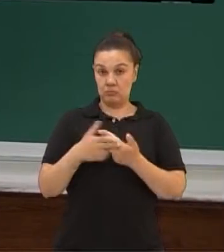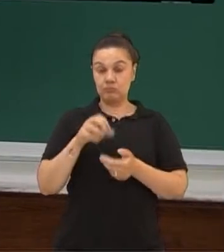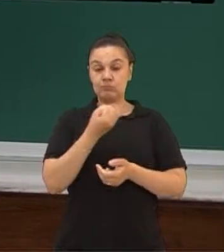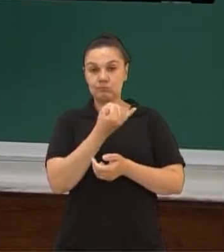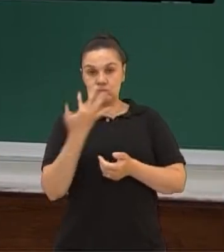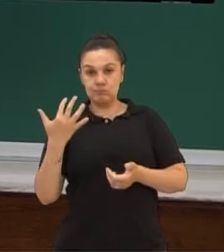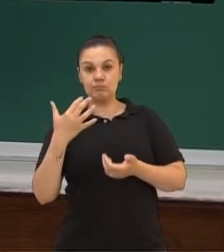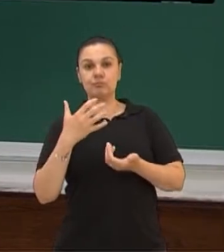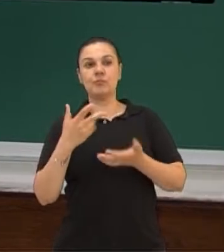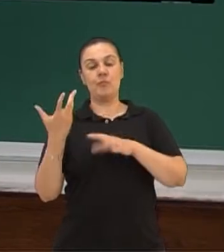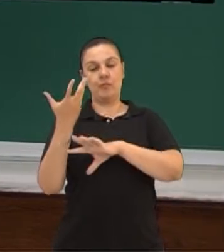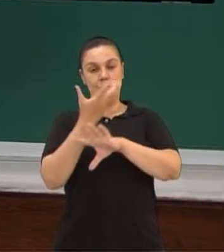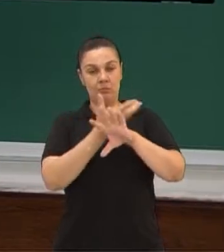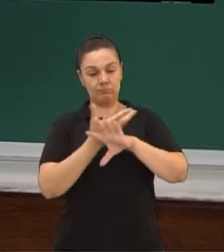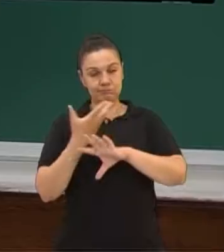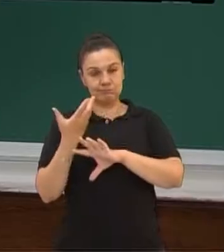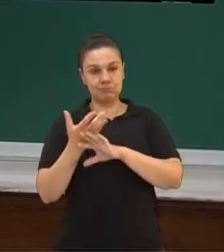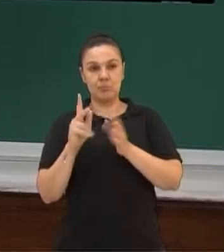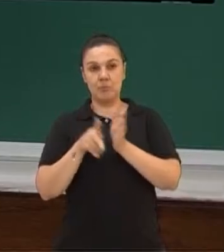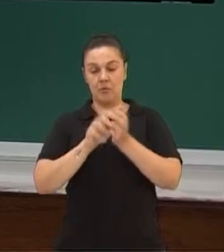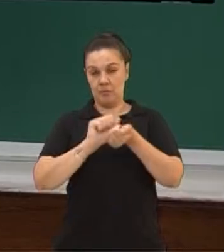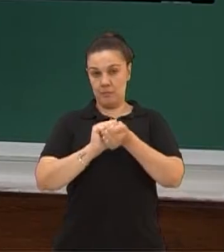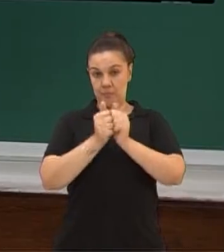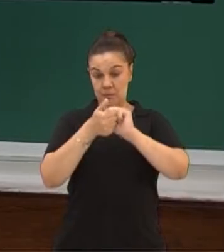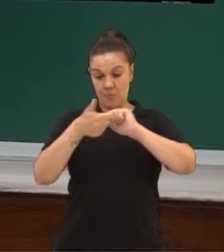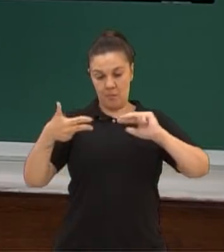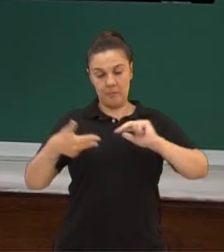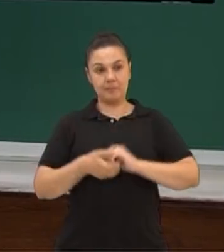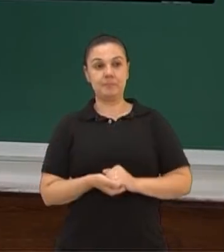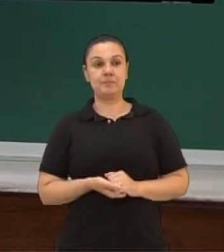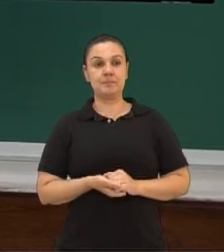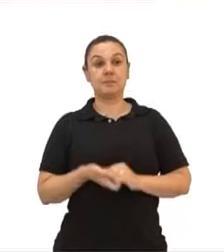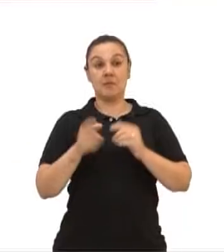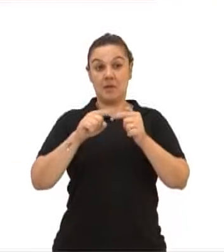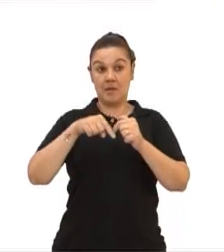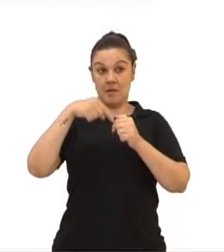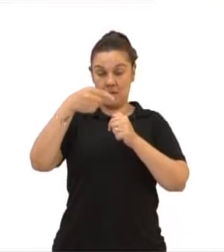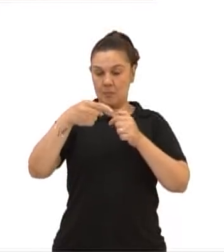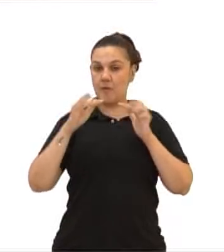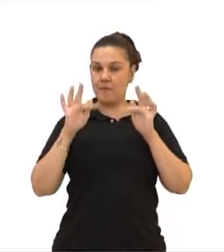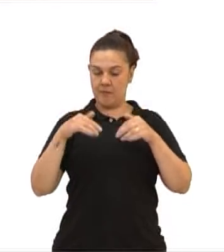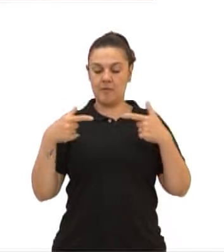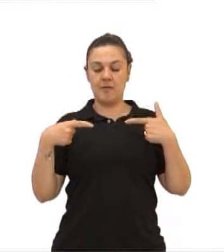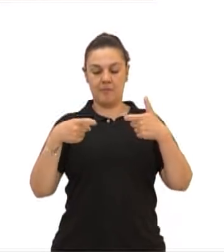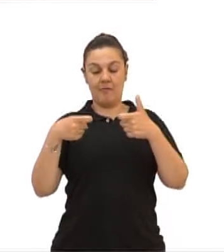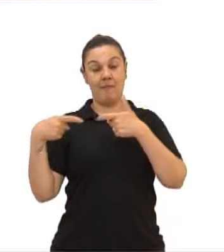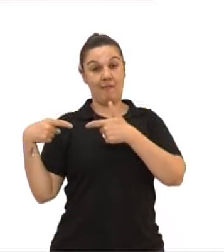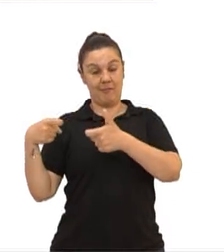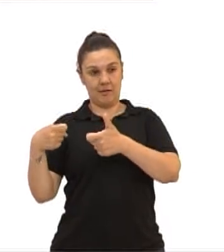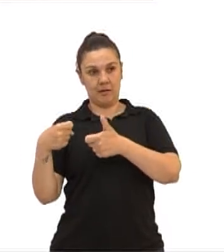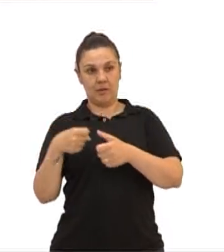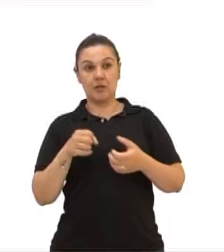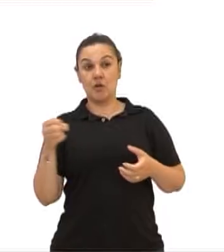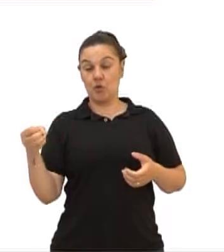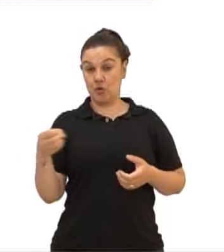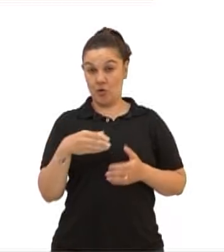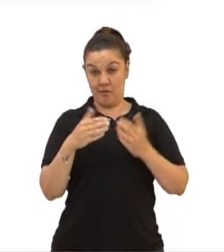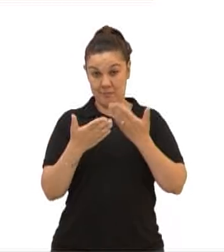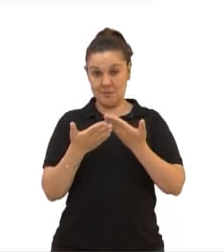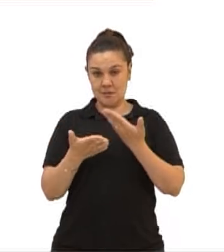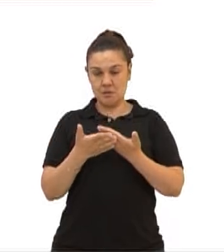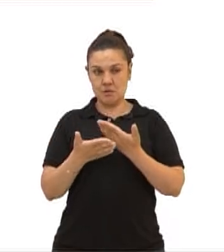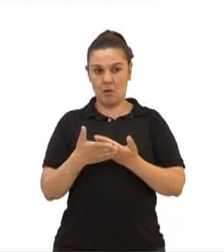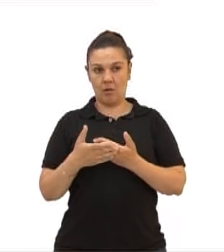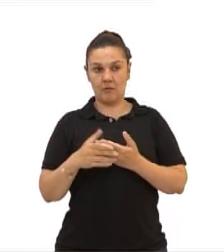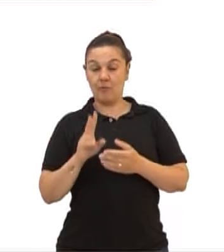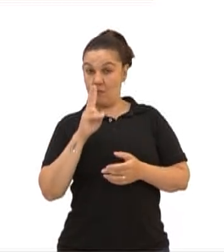modalidades esportivas, que também vai surgir aí mais para frente. Após as grandes guerras, o modelo denominado Escola Nova, né,